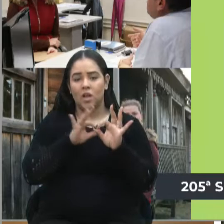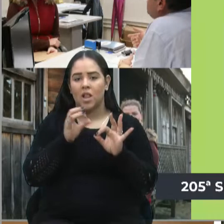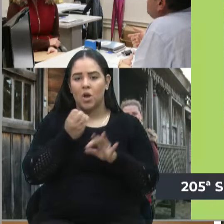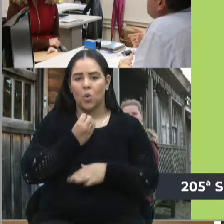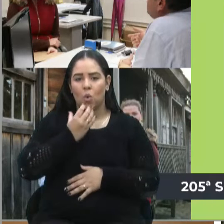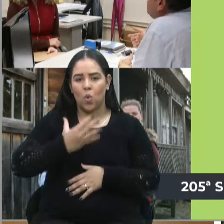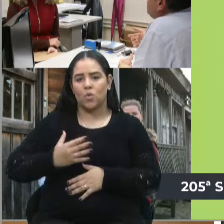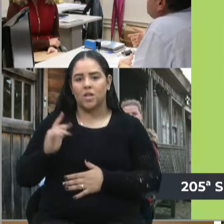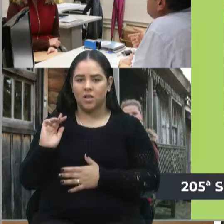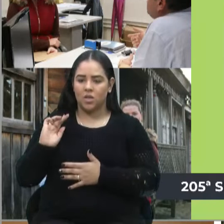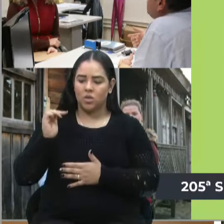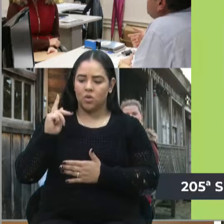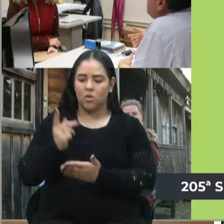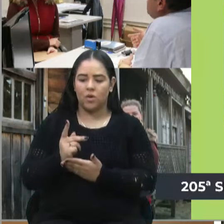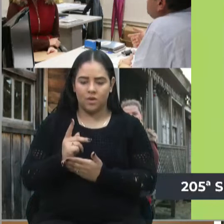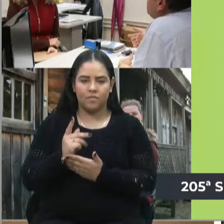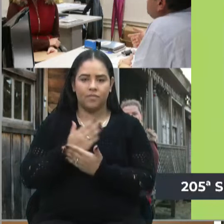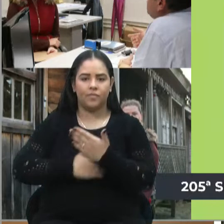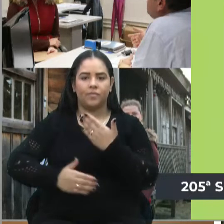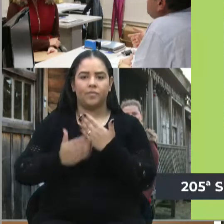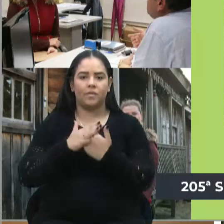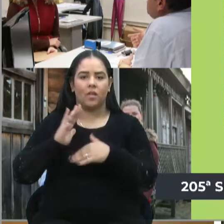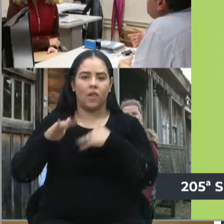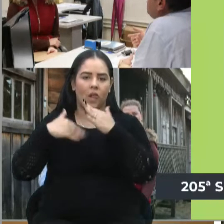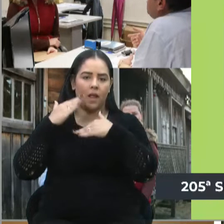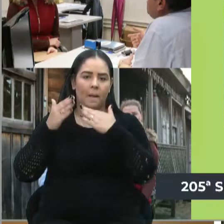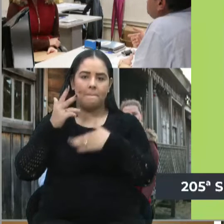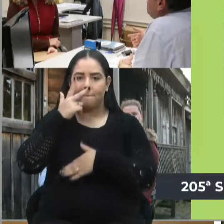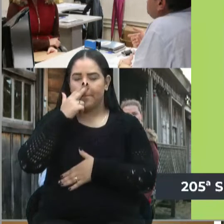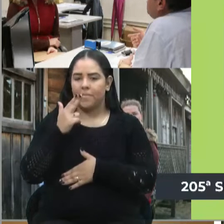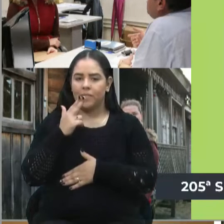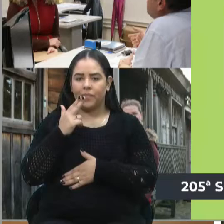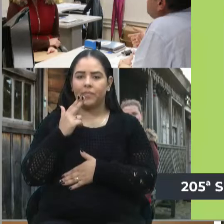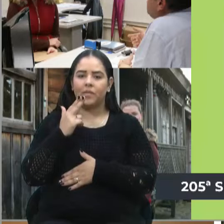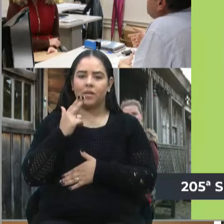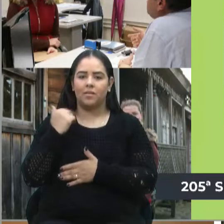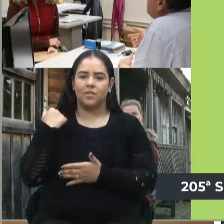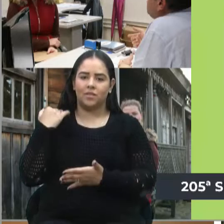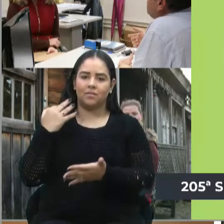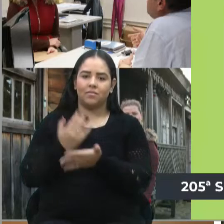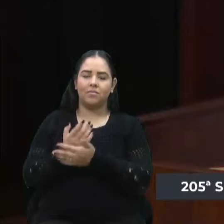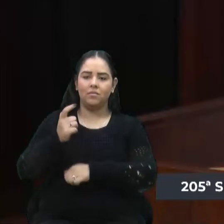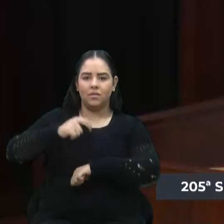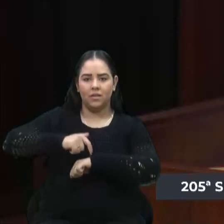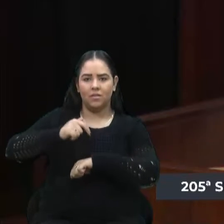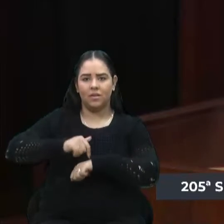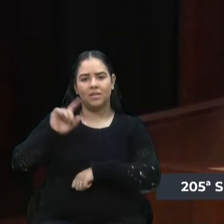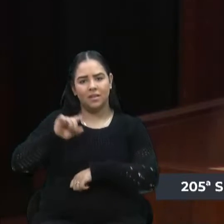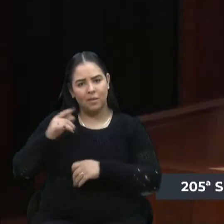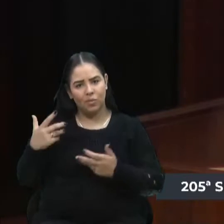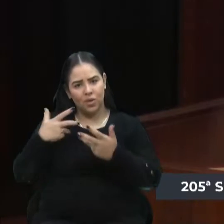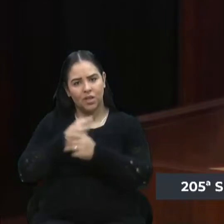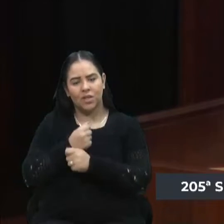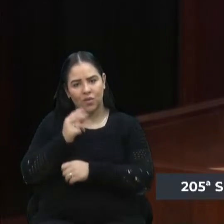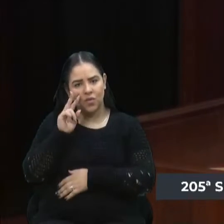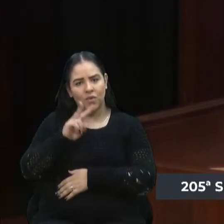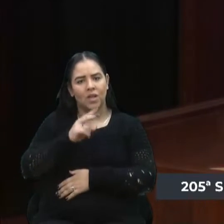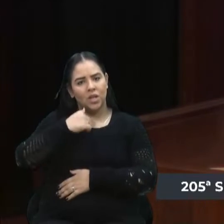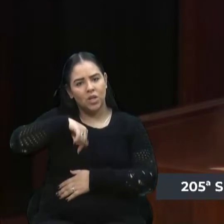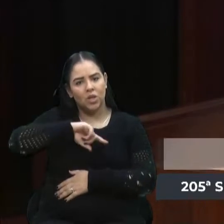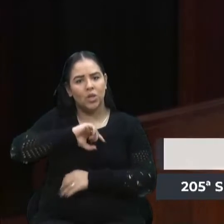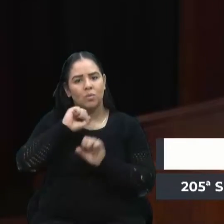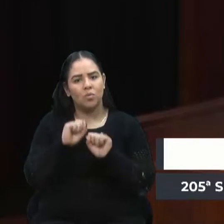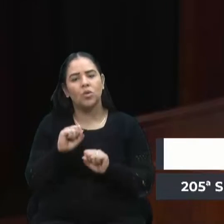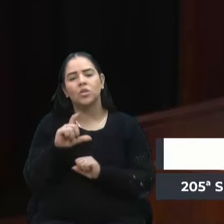da Uva, né, através de toda a evolução, como se fosse uma linha do tempo. E é muito bonito de verificar o quanto a gente pode ter